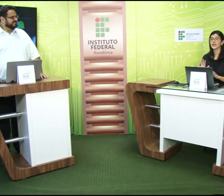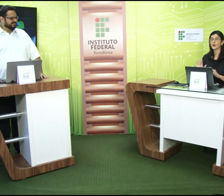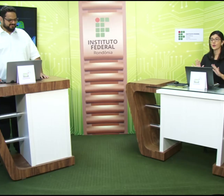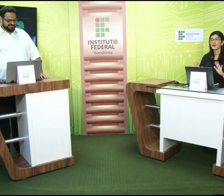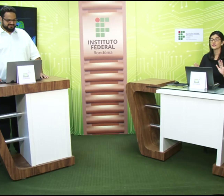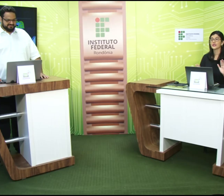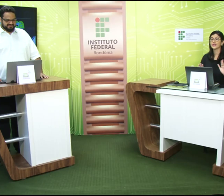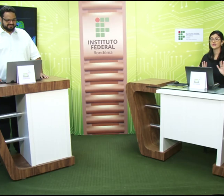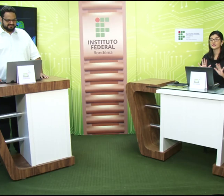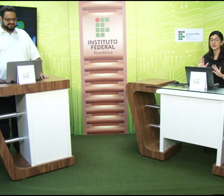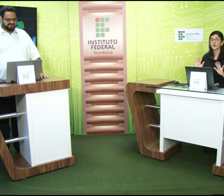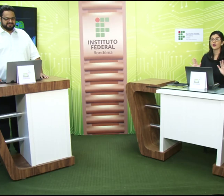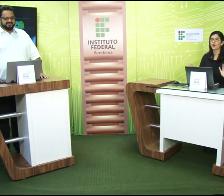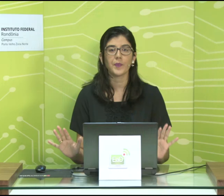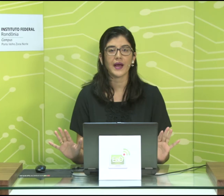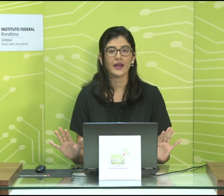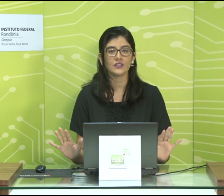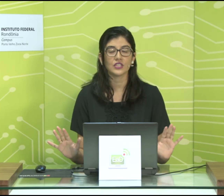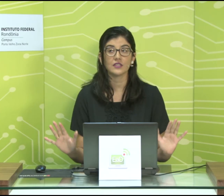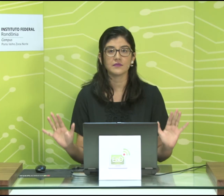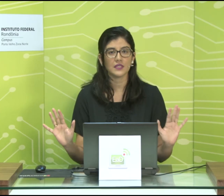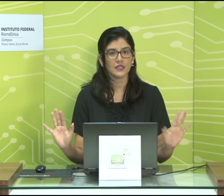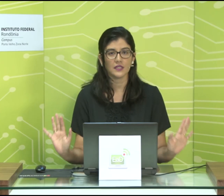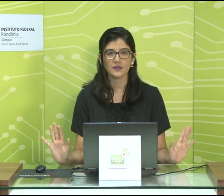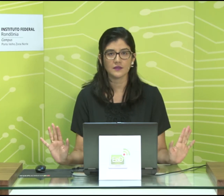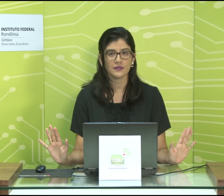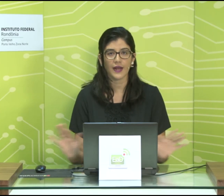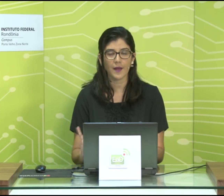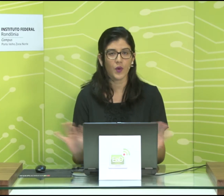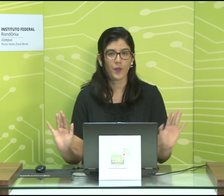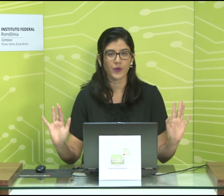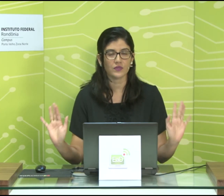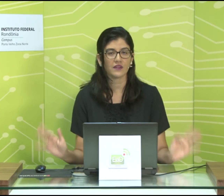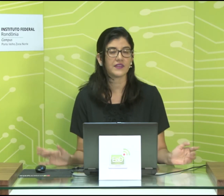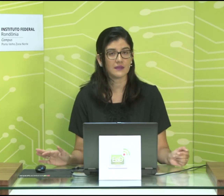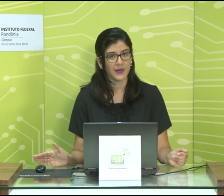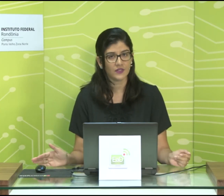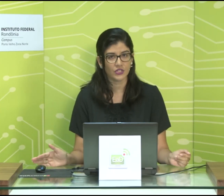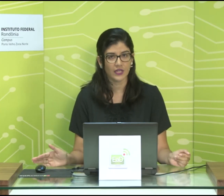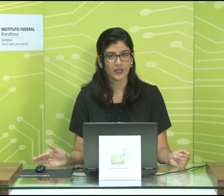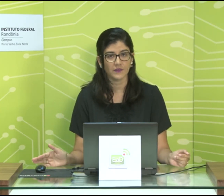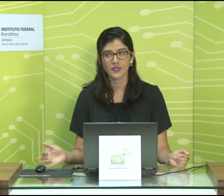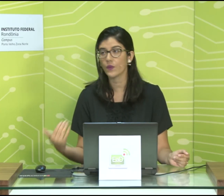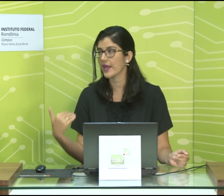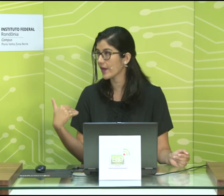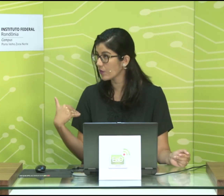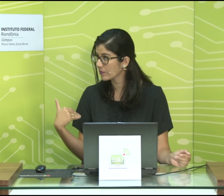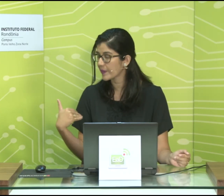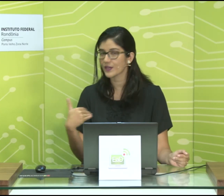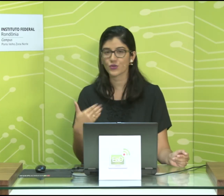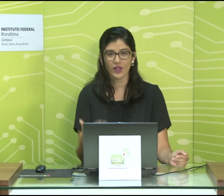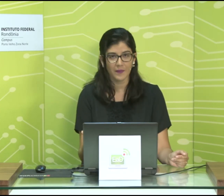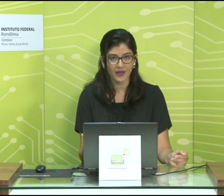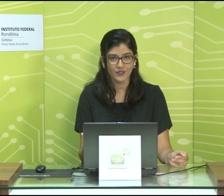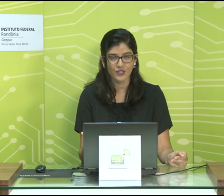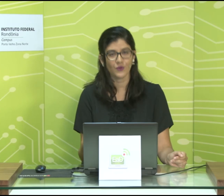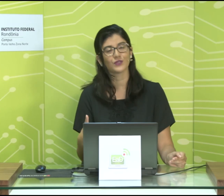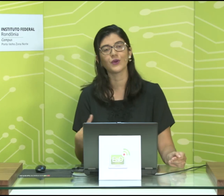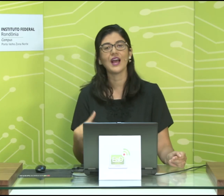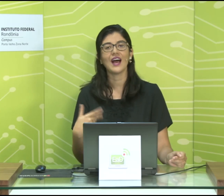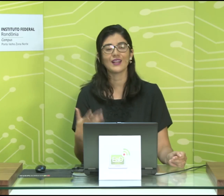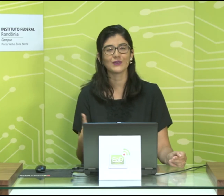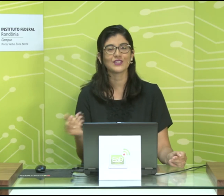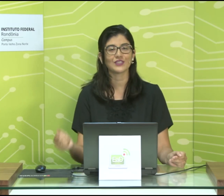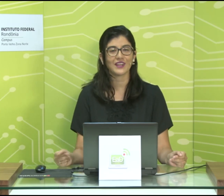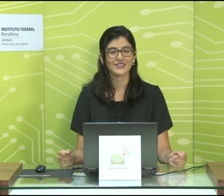sem nenhuma roupagem, e acabou, pronto, ele fez a parte dele. Então, eu, particularmente,